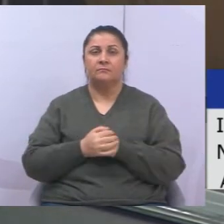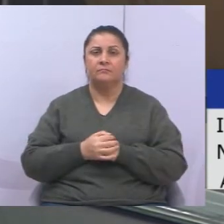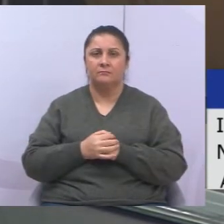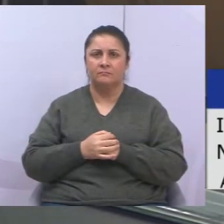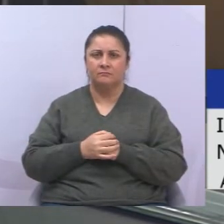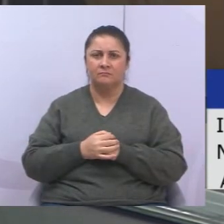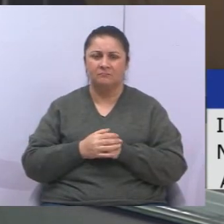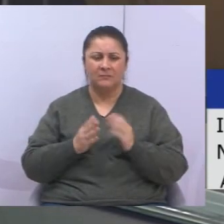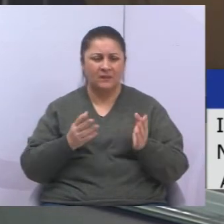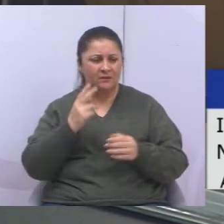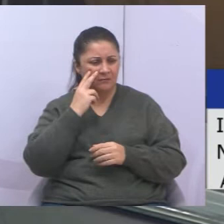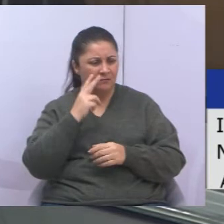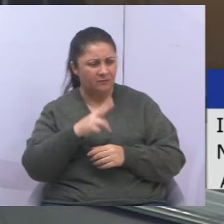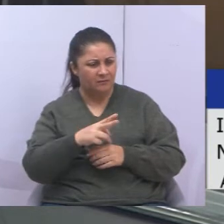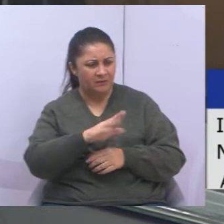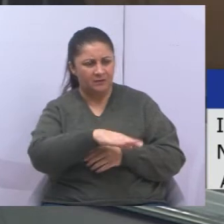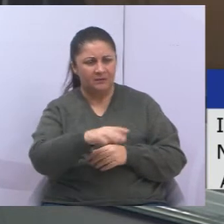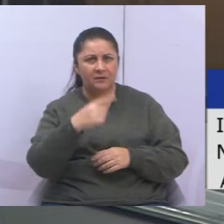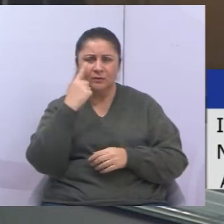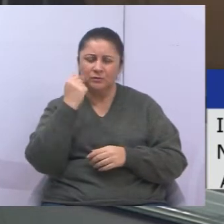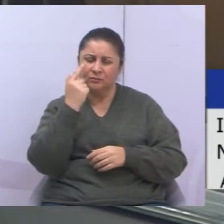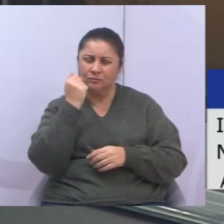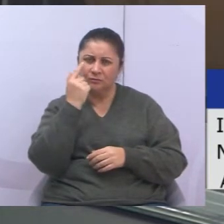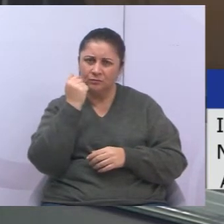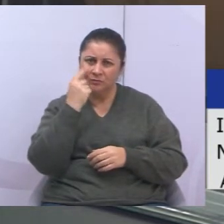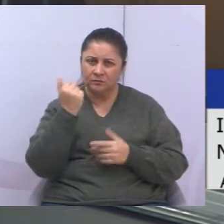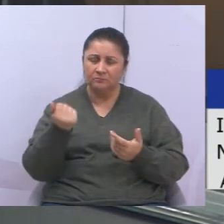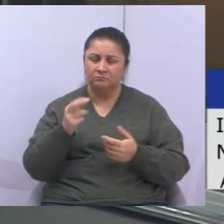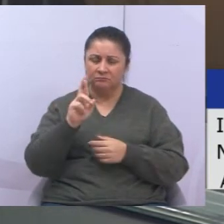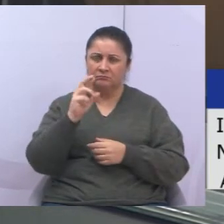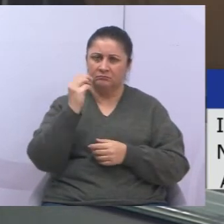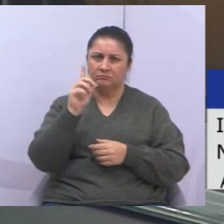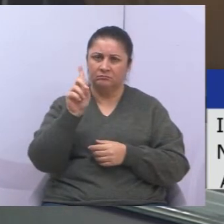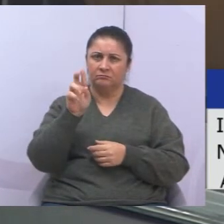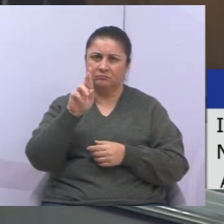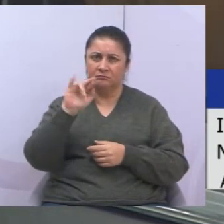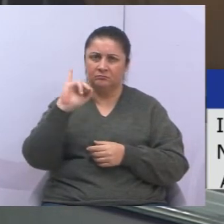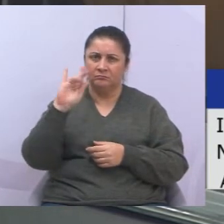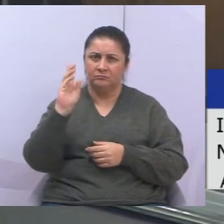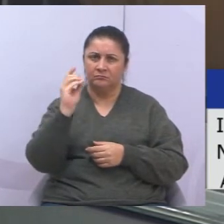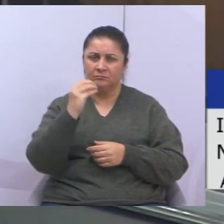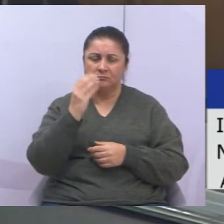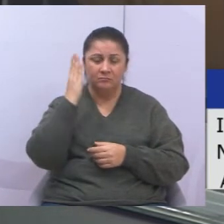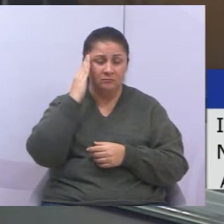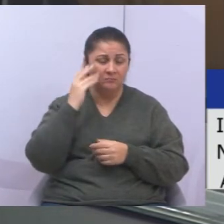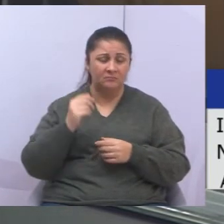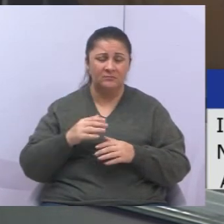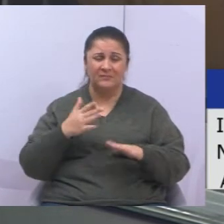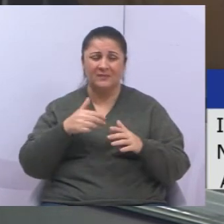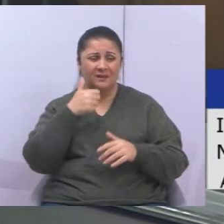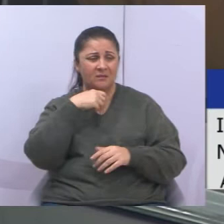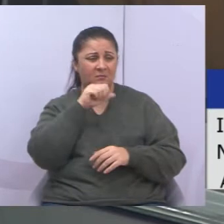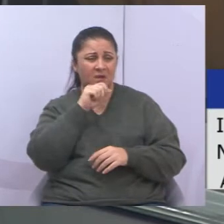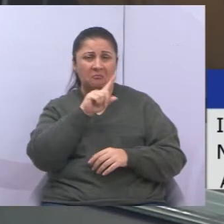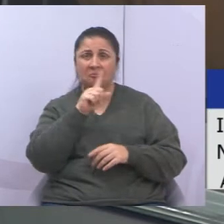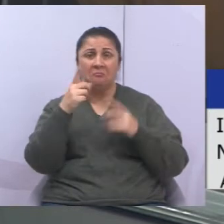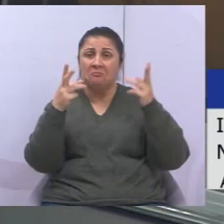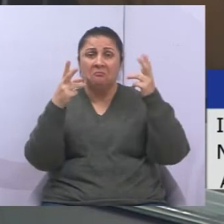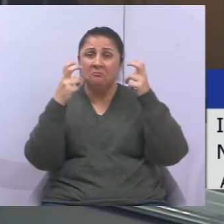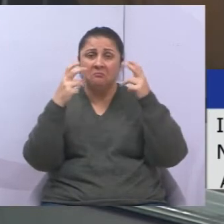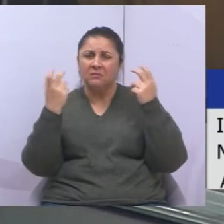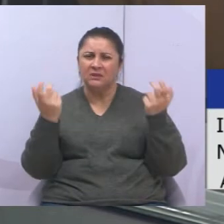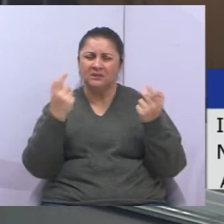vê crianças chorando, né? O Rodrigo pode muito dizer isso também, e mães muitas vezes não percebendo o